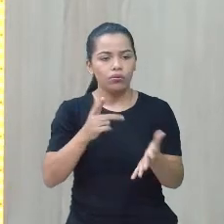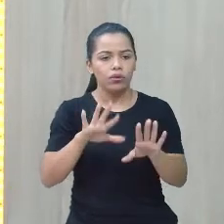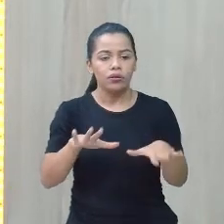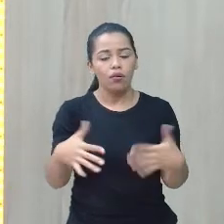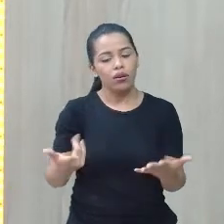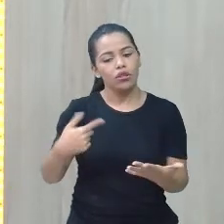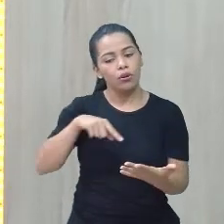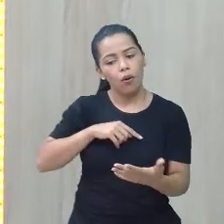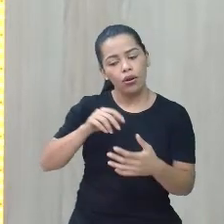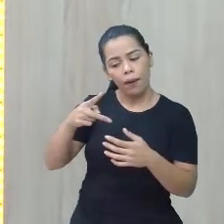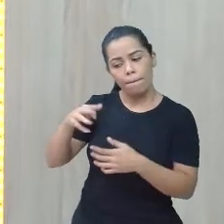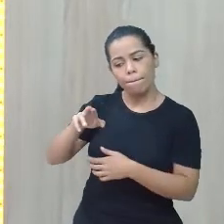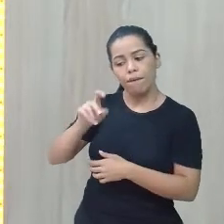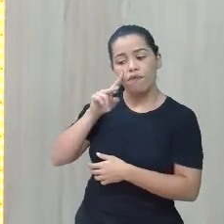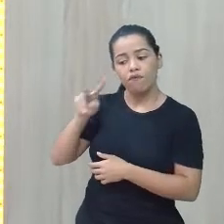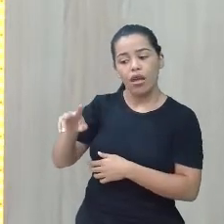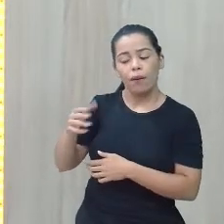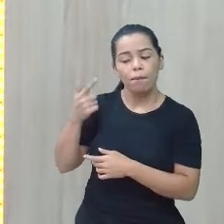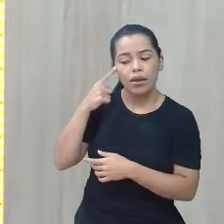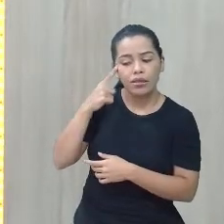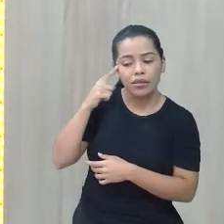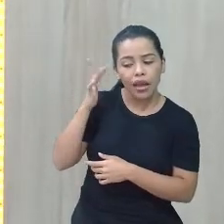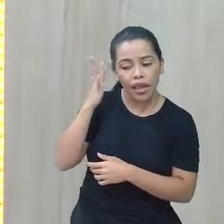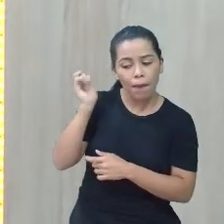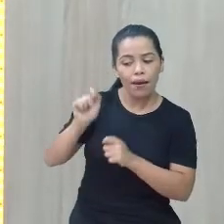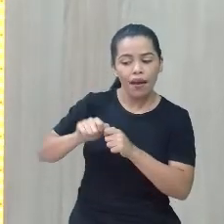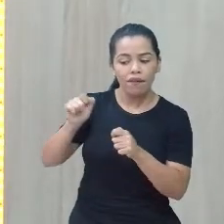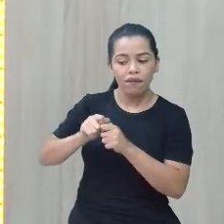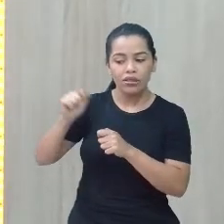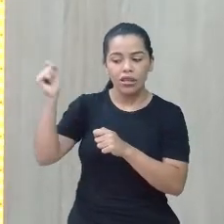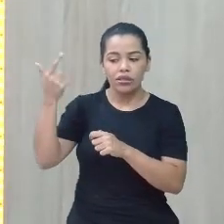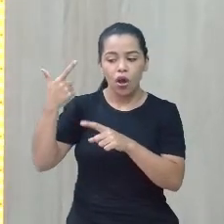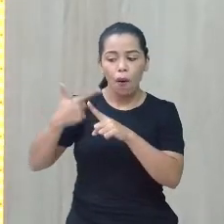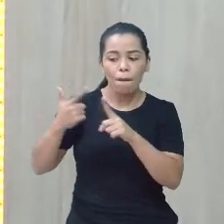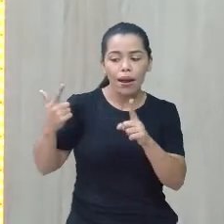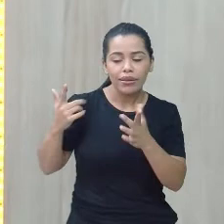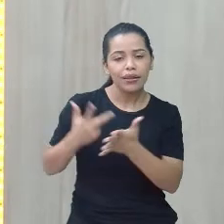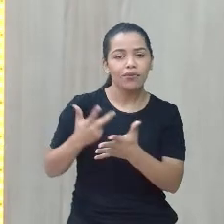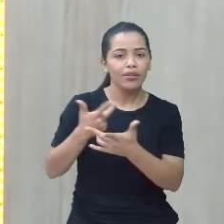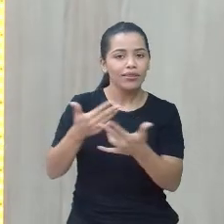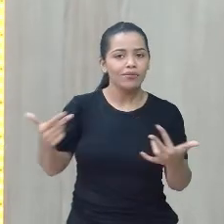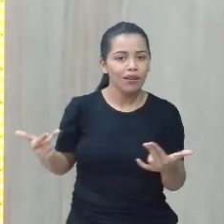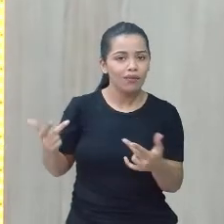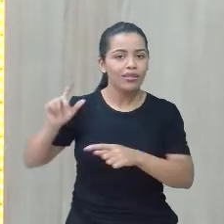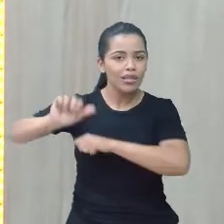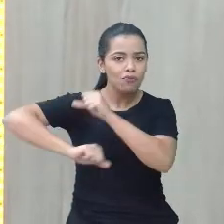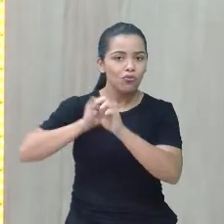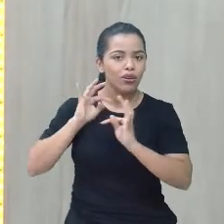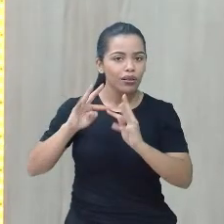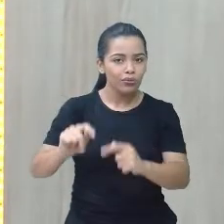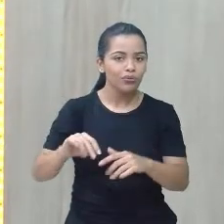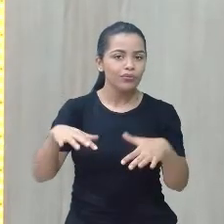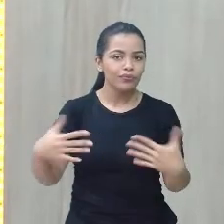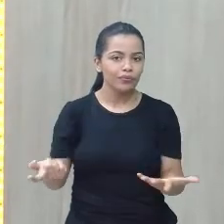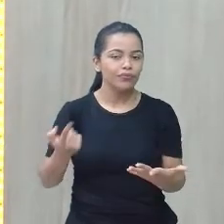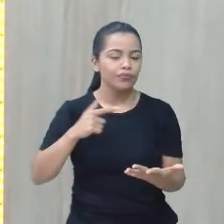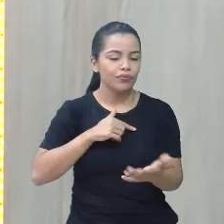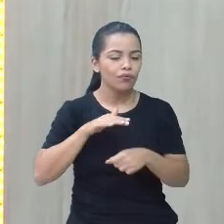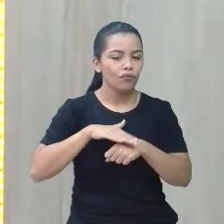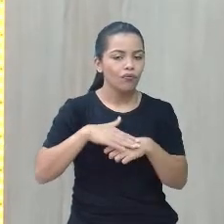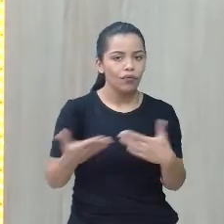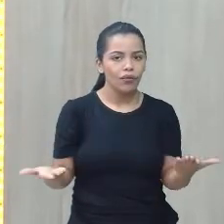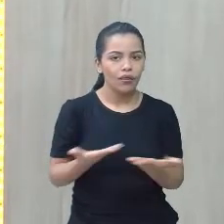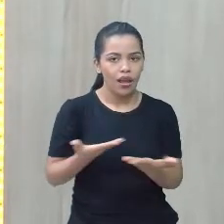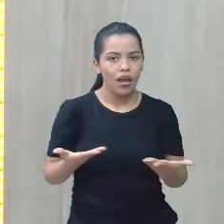amanhã vai fazer sol e do nada vir uma situação que influencia de fora e chover. No nosso caso aqui hoje, trazendo para